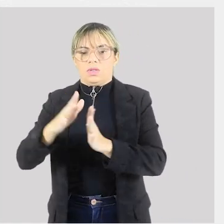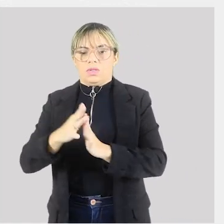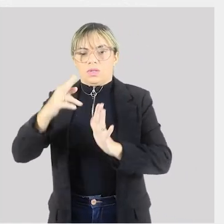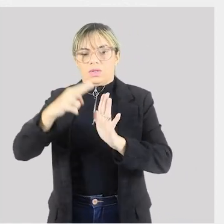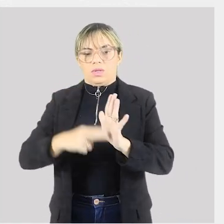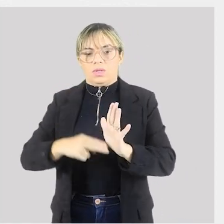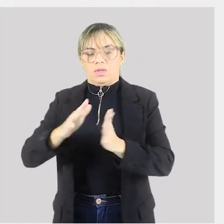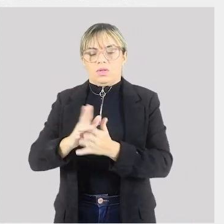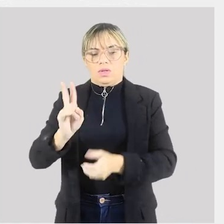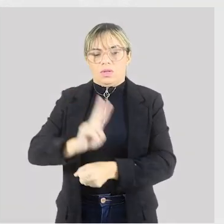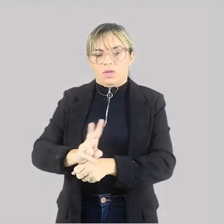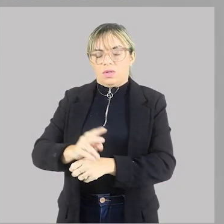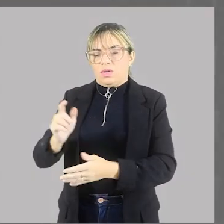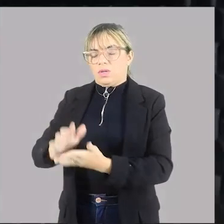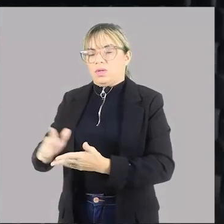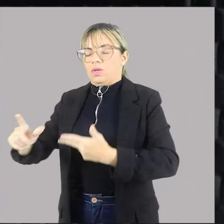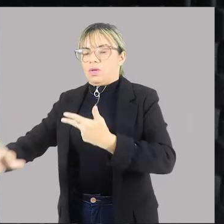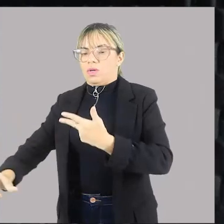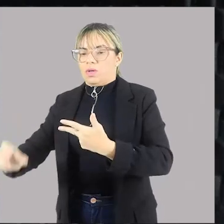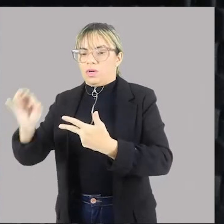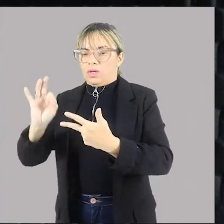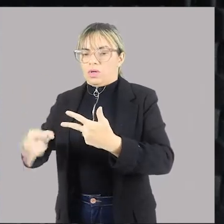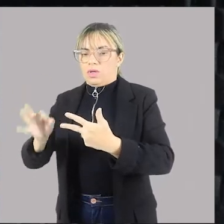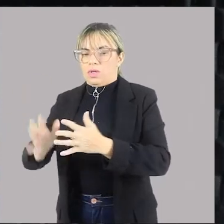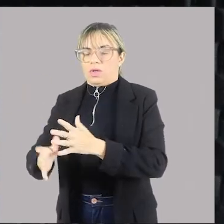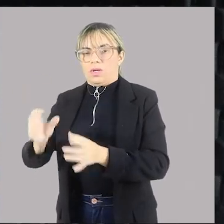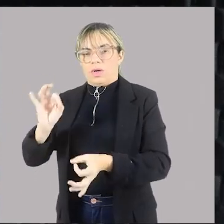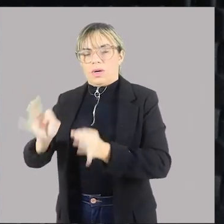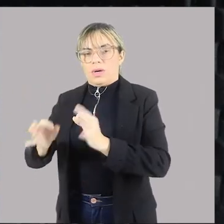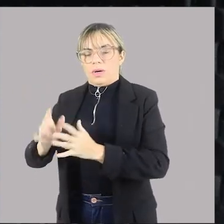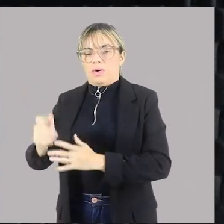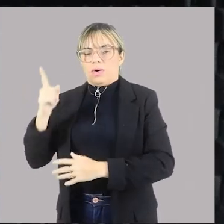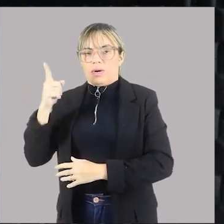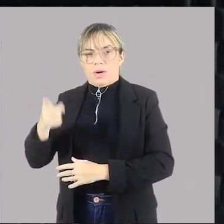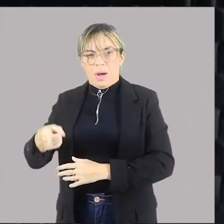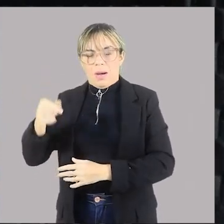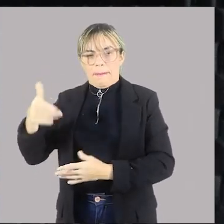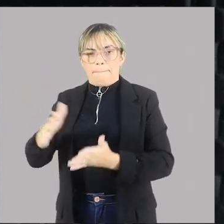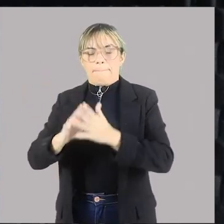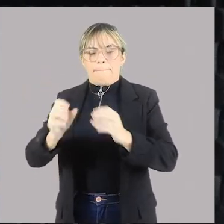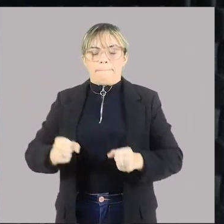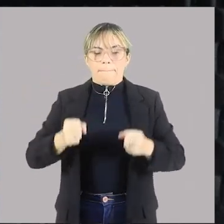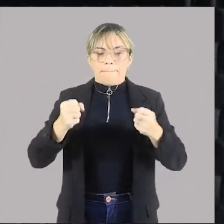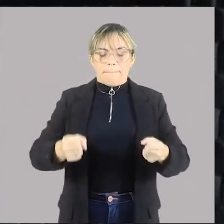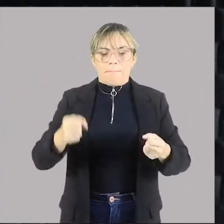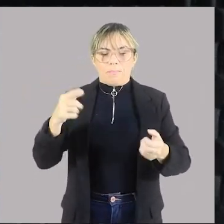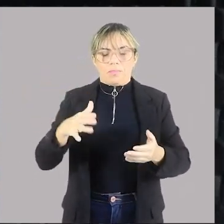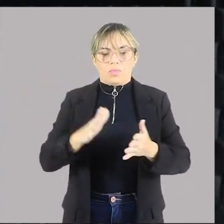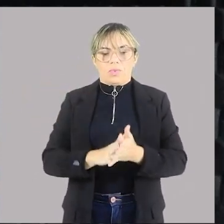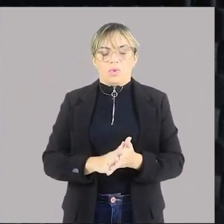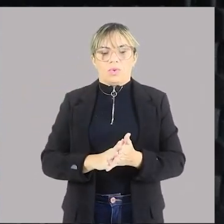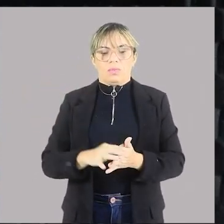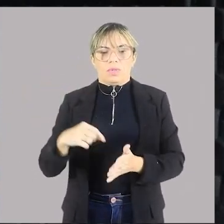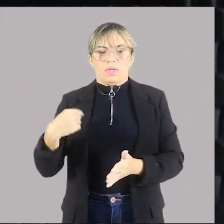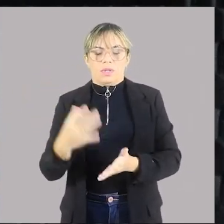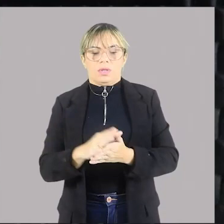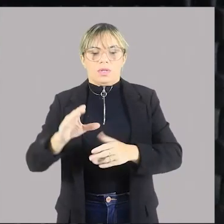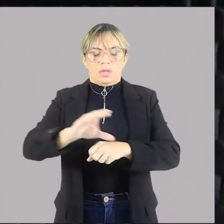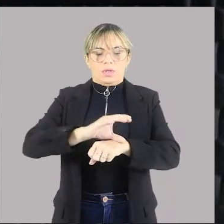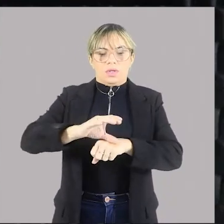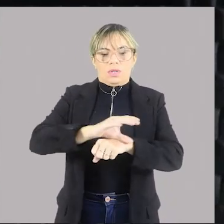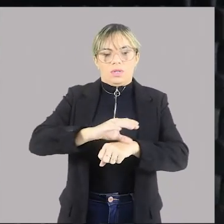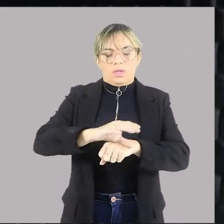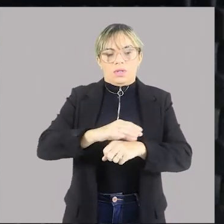o Judiciário julga em regra, é possível e é determinado pela nossa Constituição